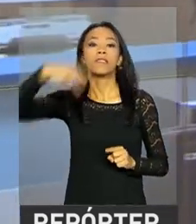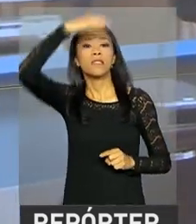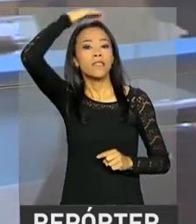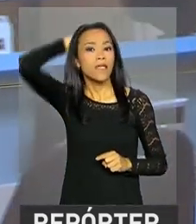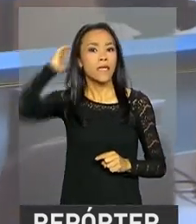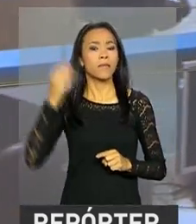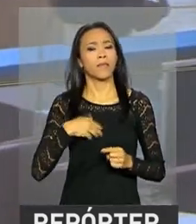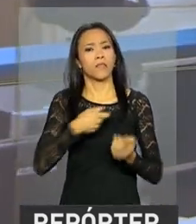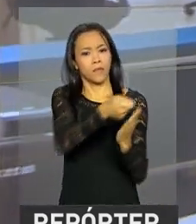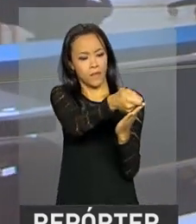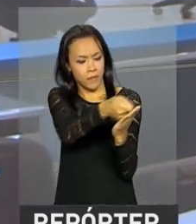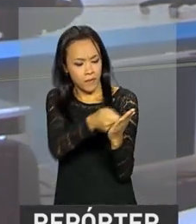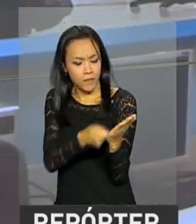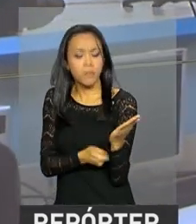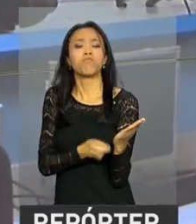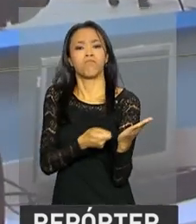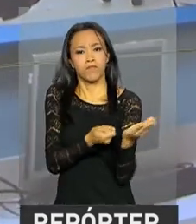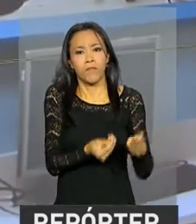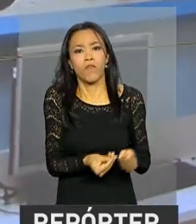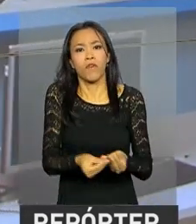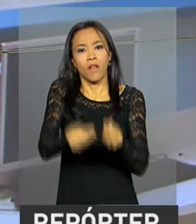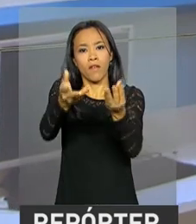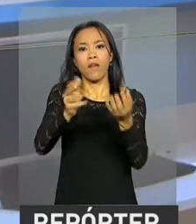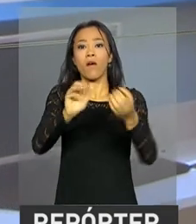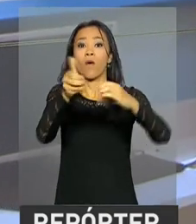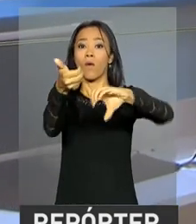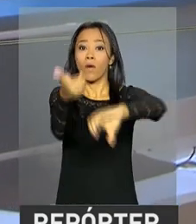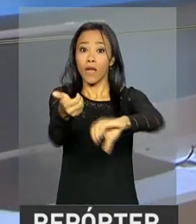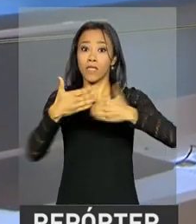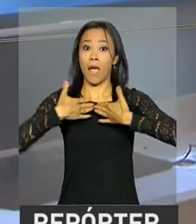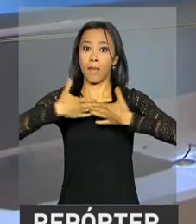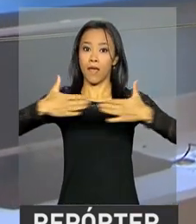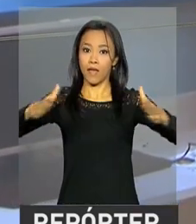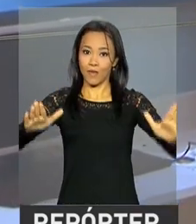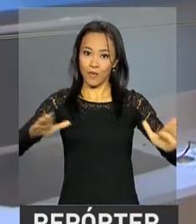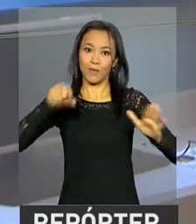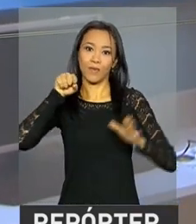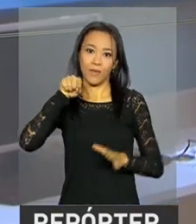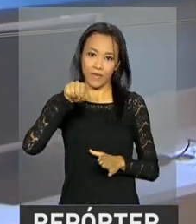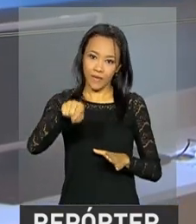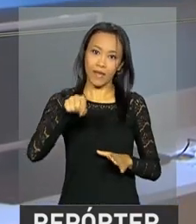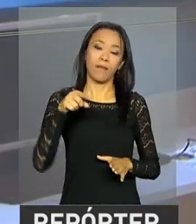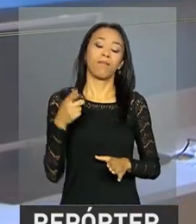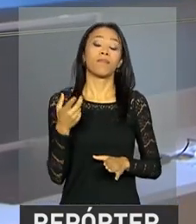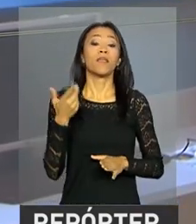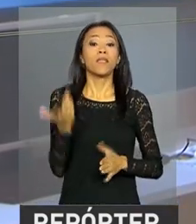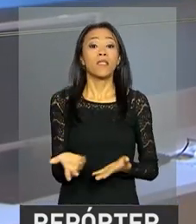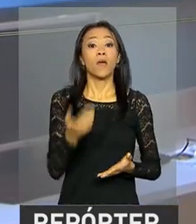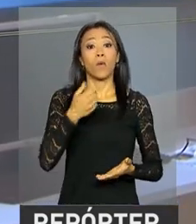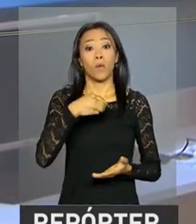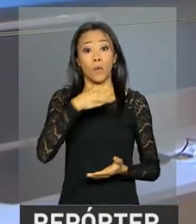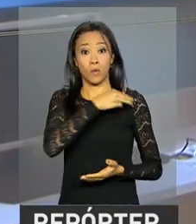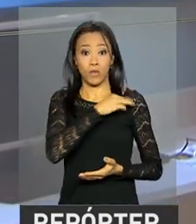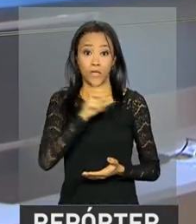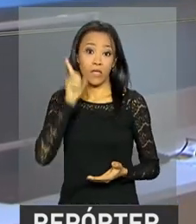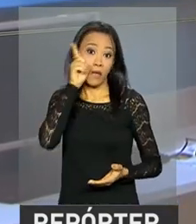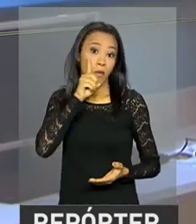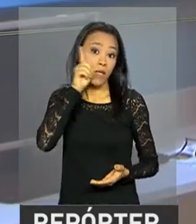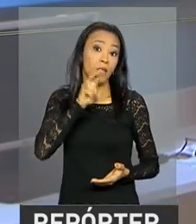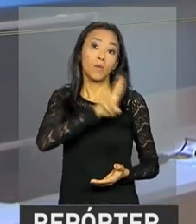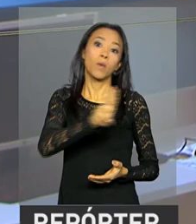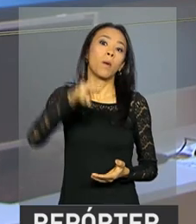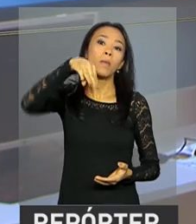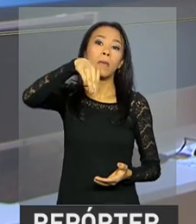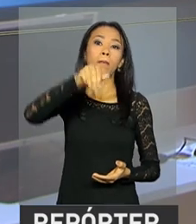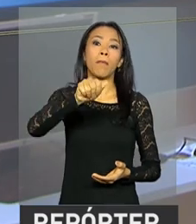enviou mensagem ao congresso nacional que foi lida durante a abertura do ano legislativo o deputado Rodrigo Maia eleito presidente da